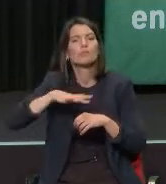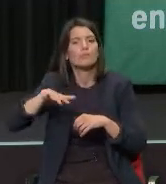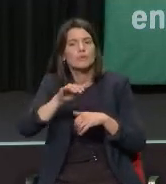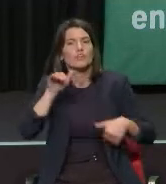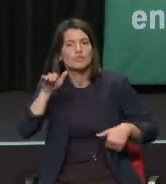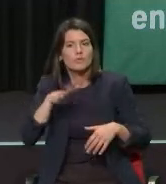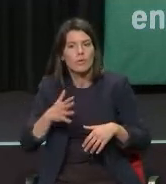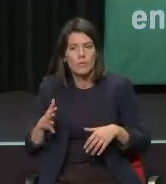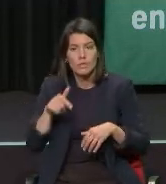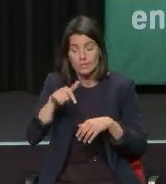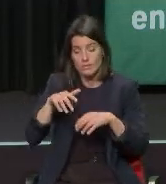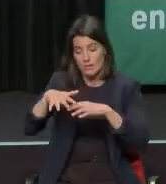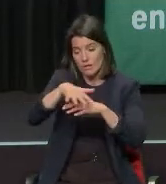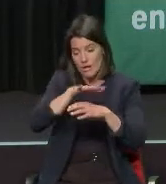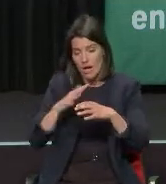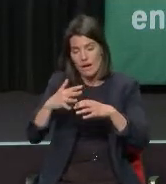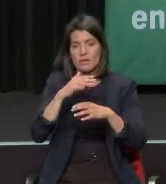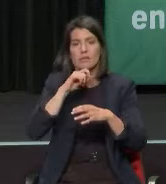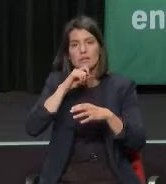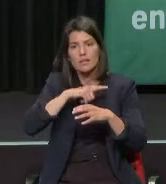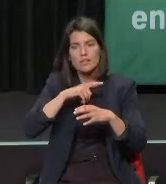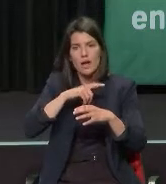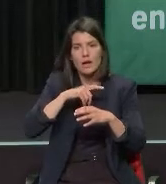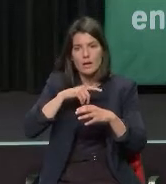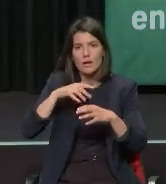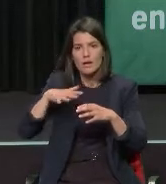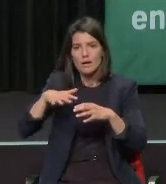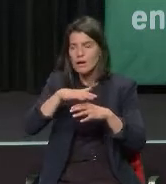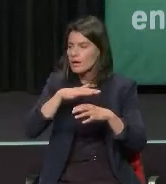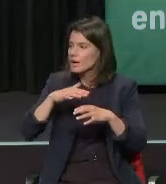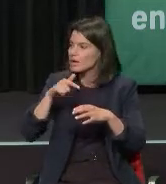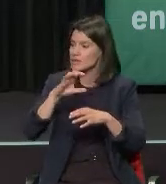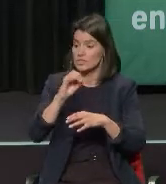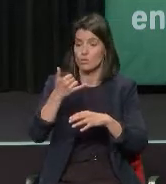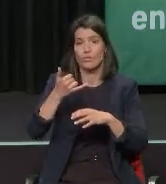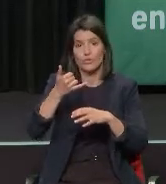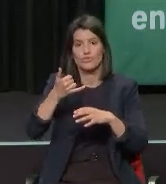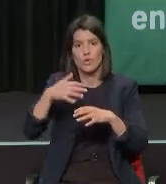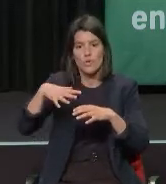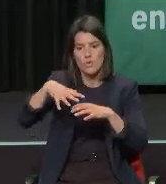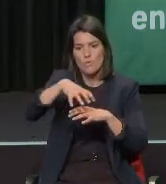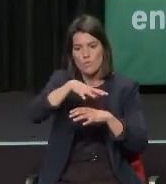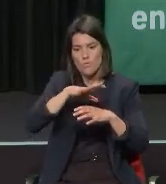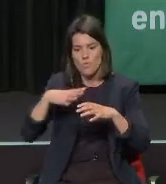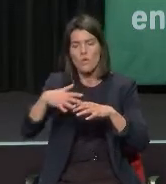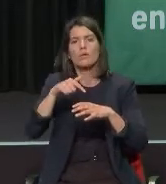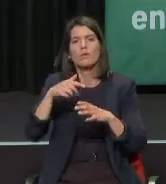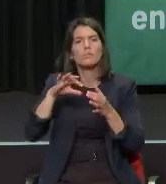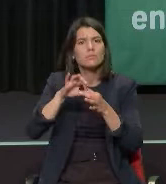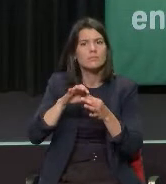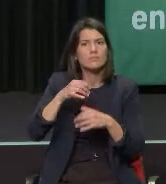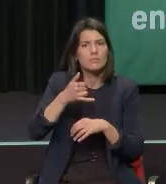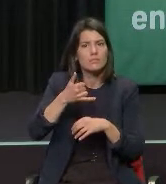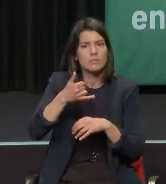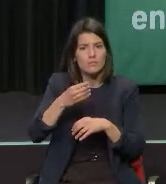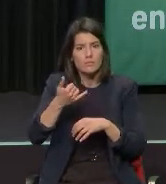Nordeste africano, onde se situou o Egito. Para esta área, calculamos a quantidade